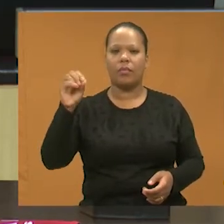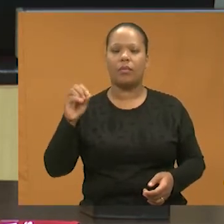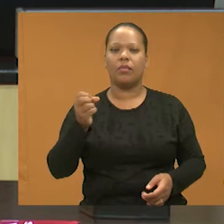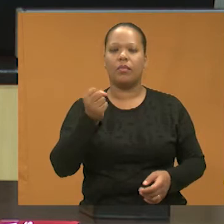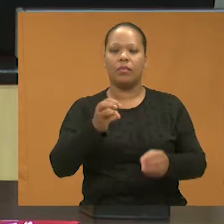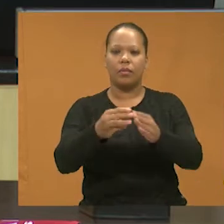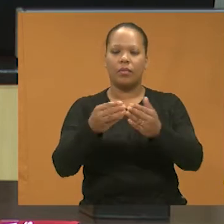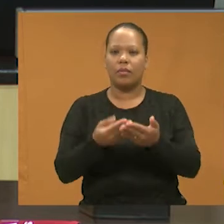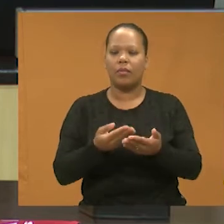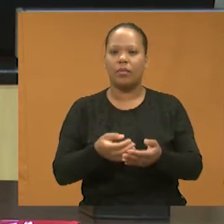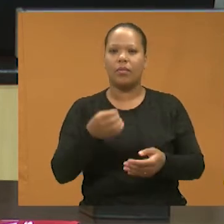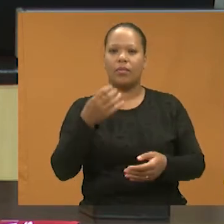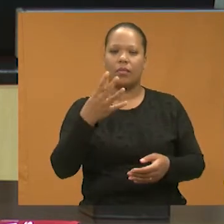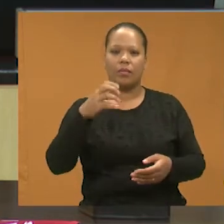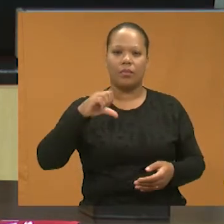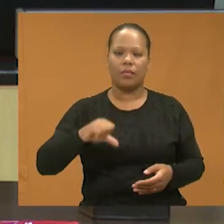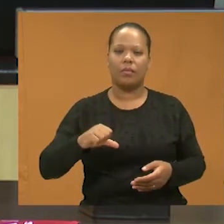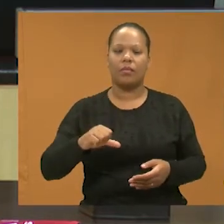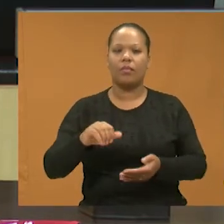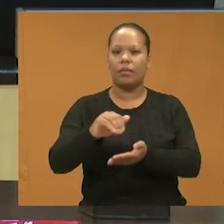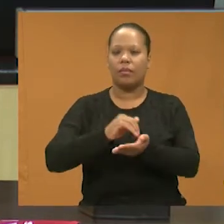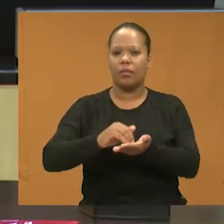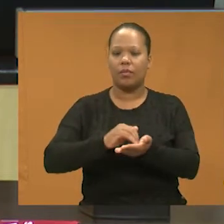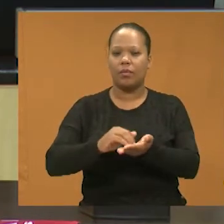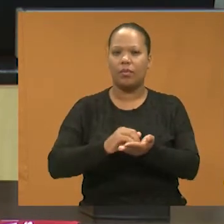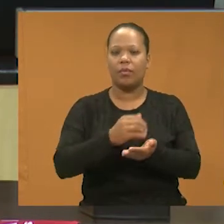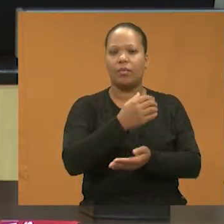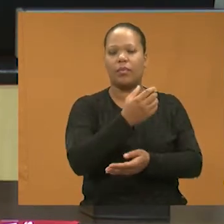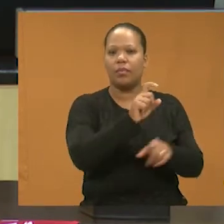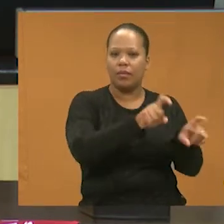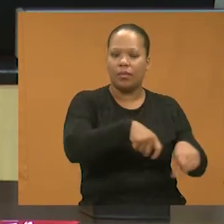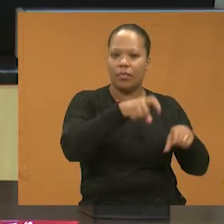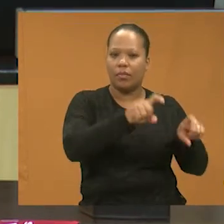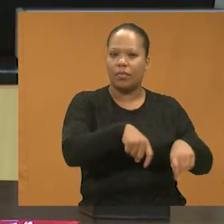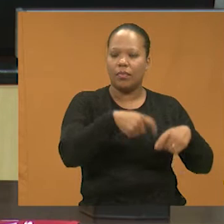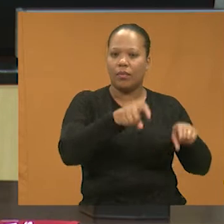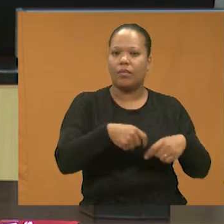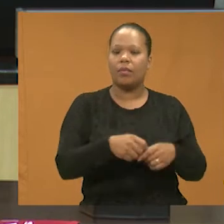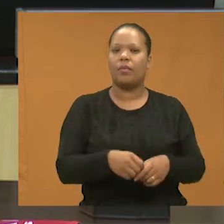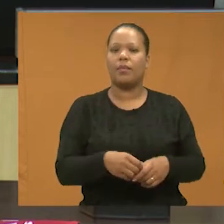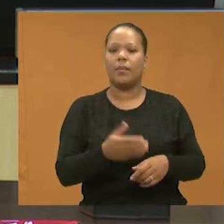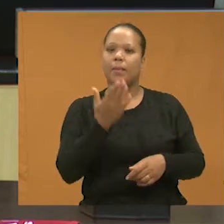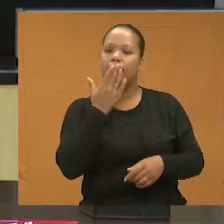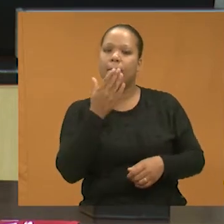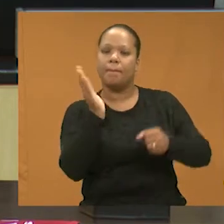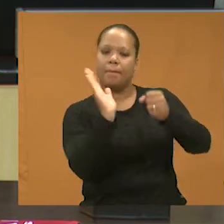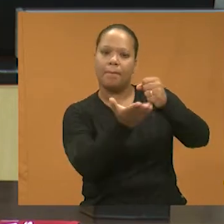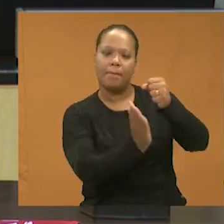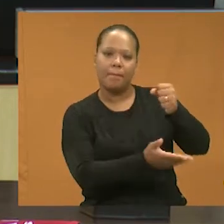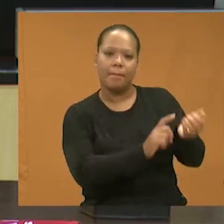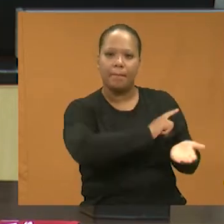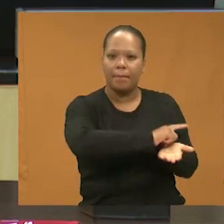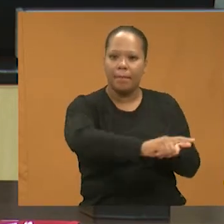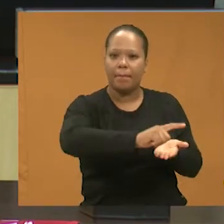A Secretaria de Infraestrutura e Meio Ambiente do Estado de São Paulo, solicitando providências com vistas à capina, limpeza